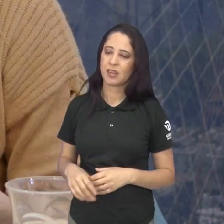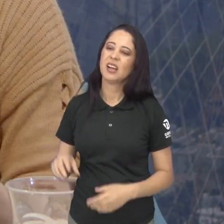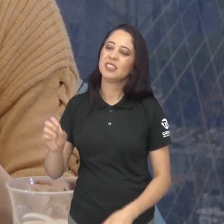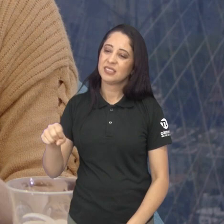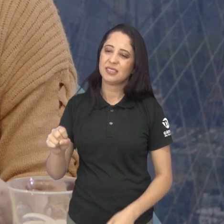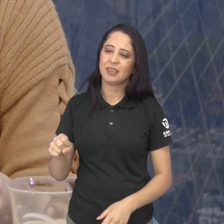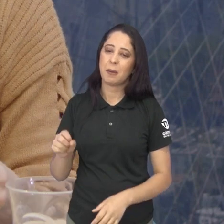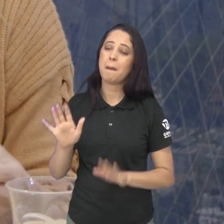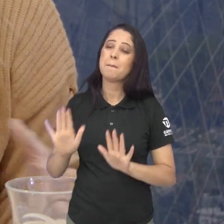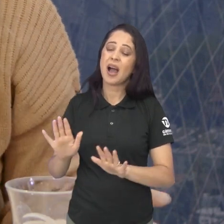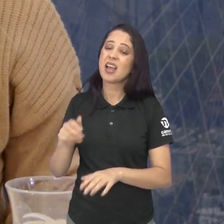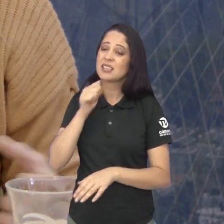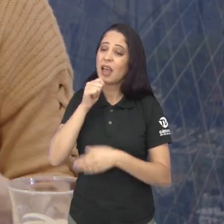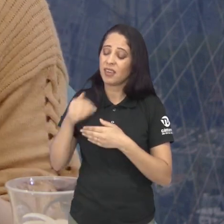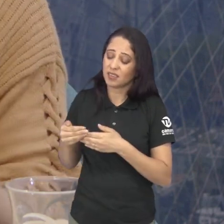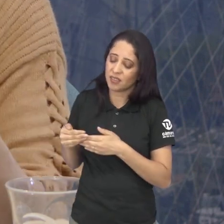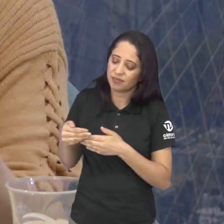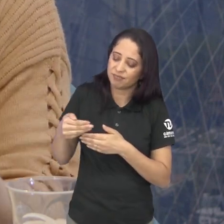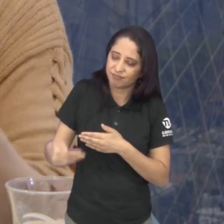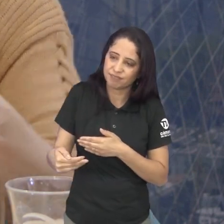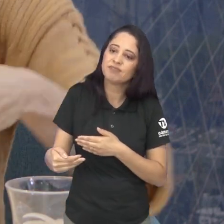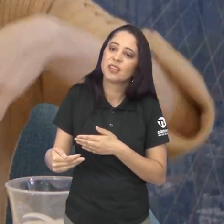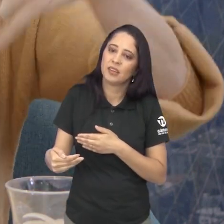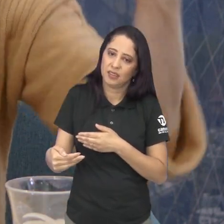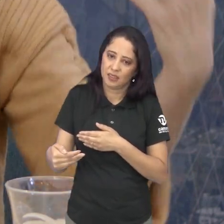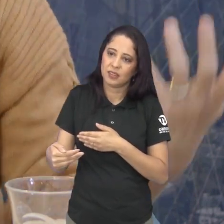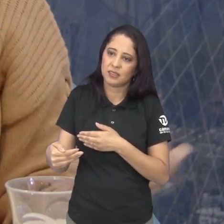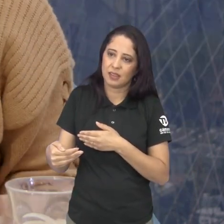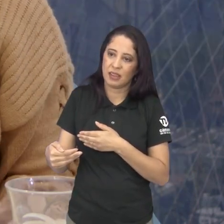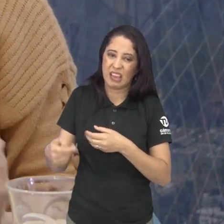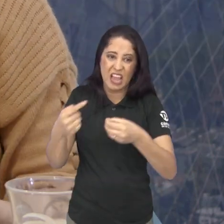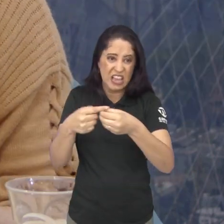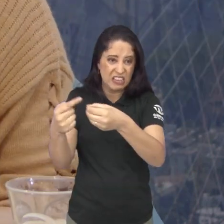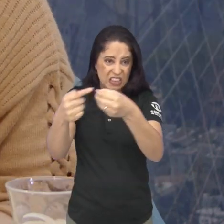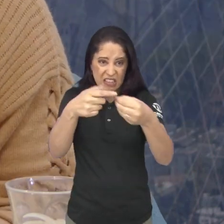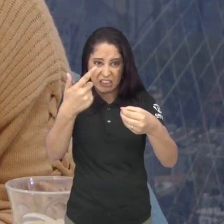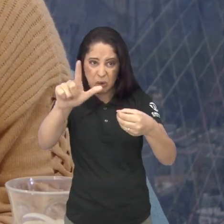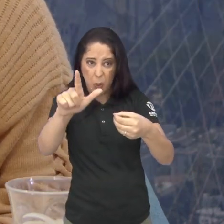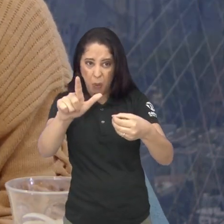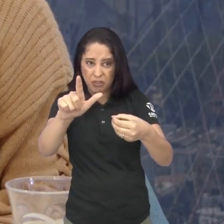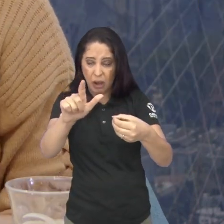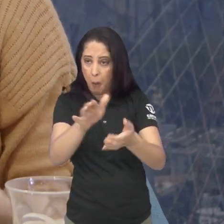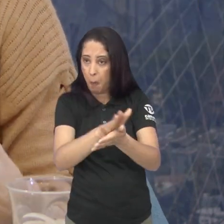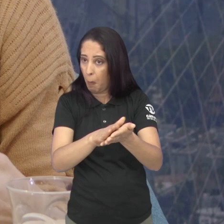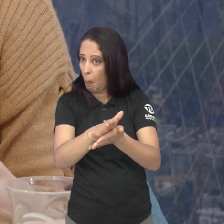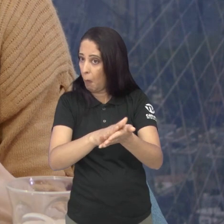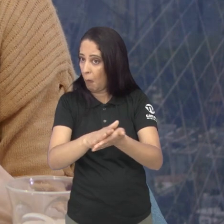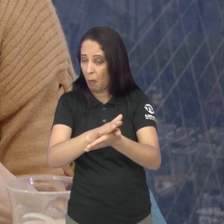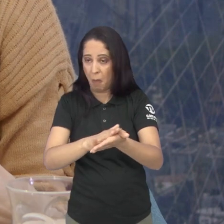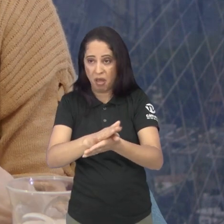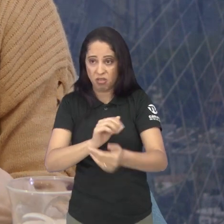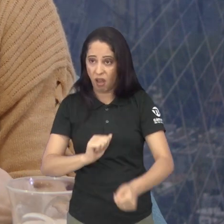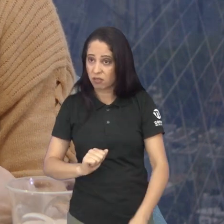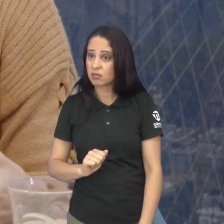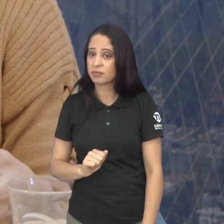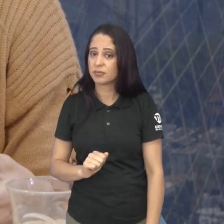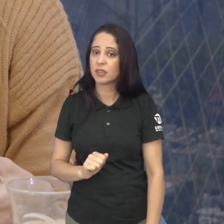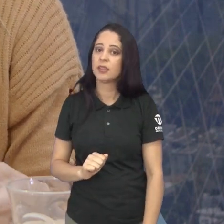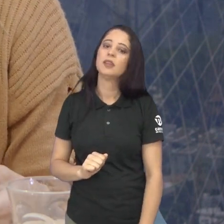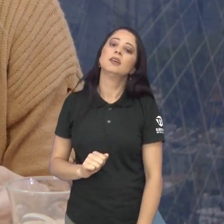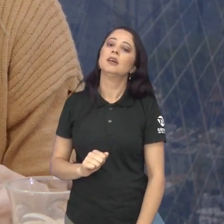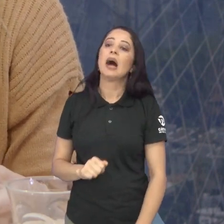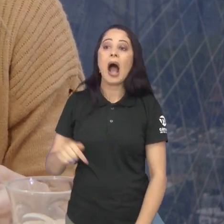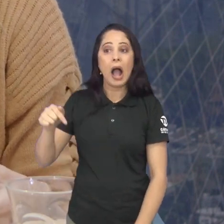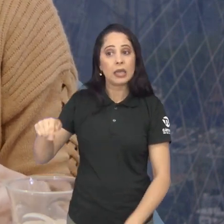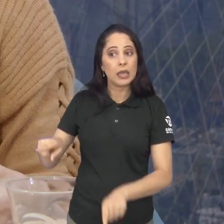É um engatinhar, mas já é muito diferente de muitas outras cidades que nem isso tem, né? A gente tem